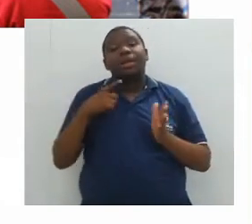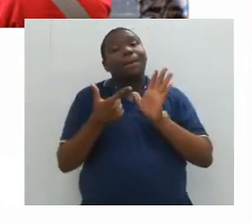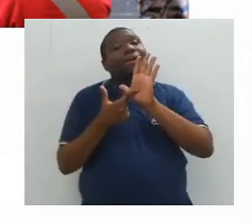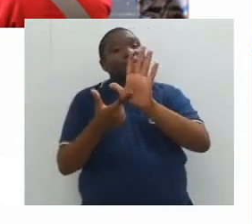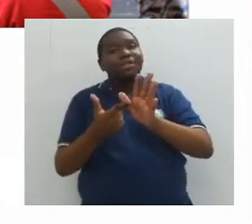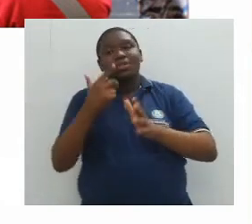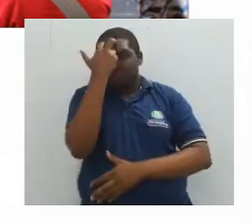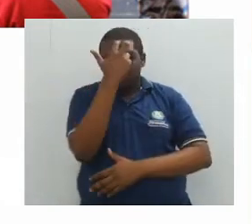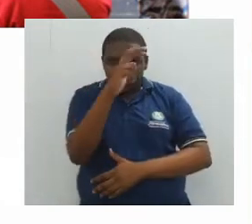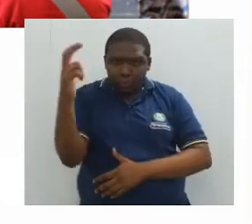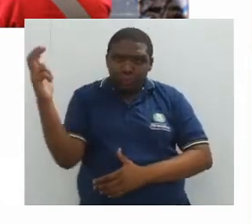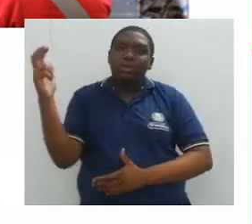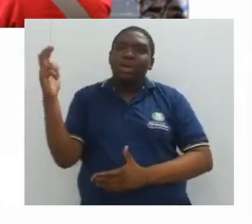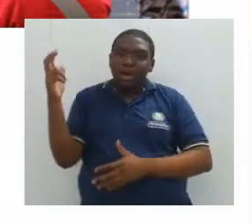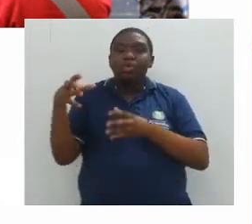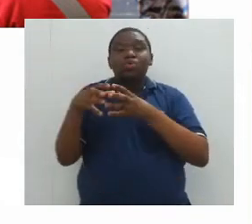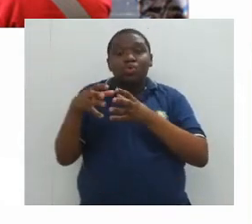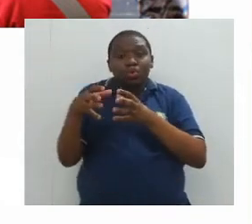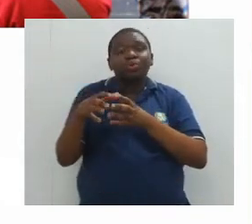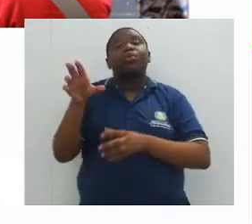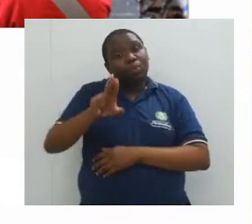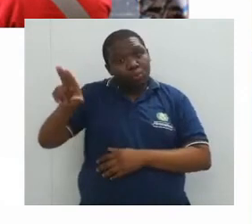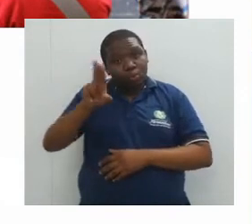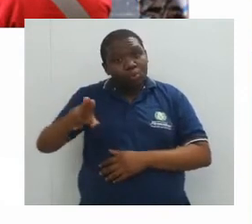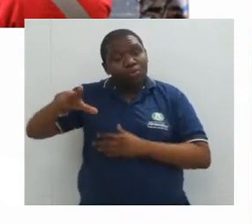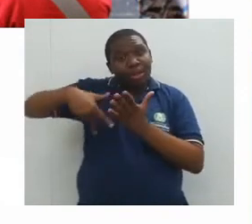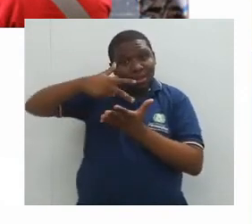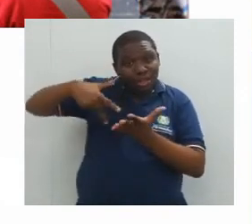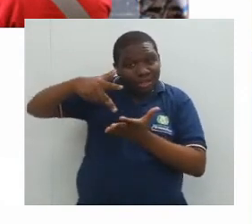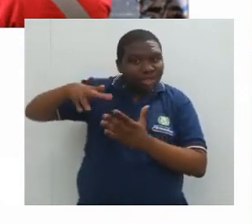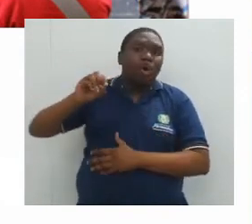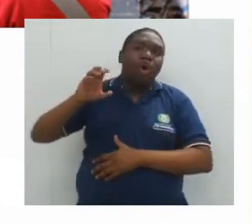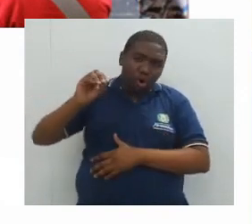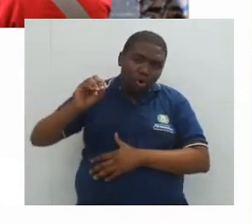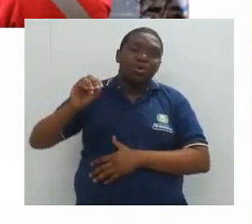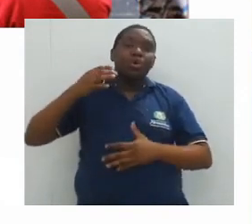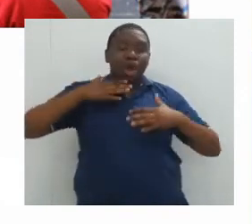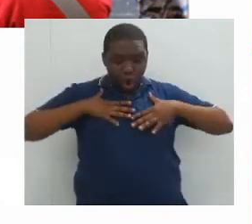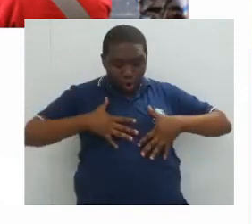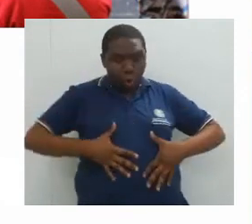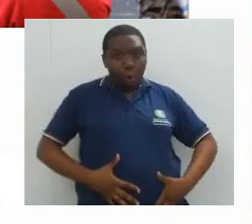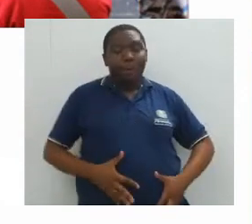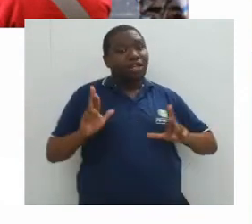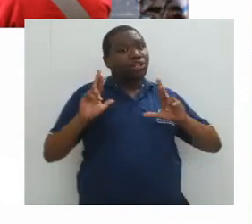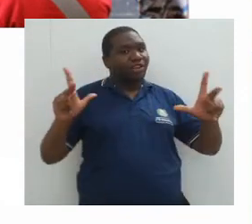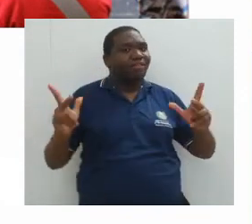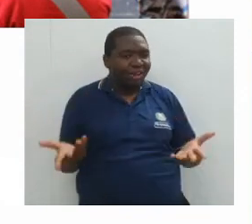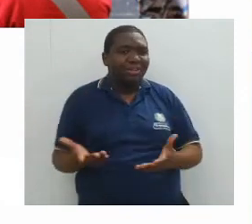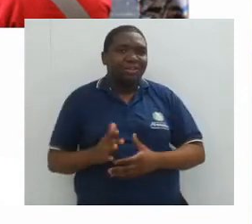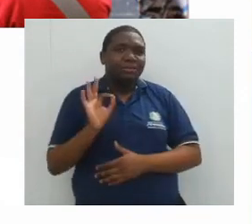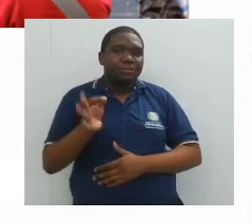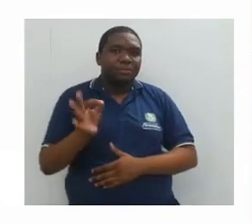apresentação cultural de uma quadrilha que utiliza da dança coco, a indumentária dela está totalmente diferente.